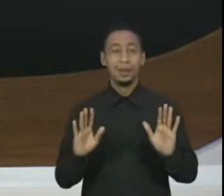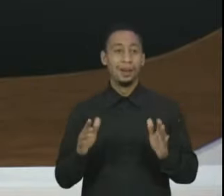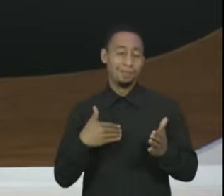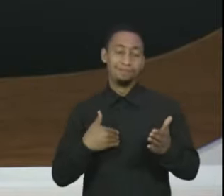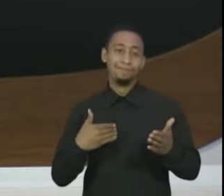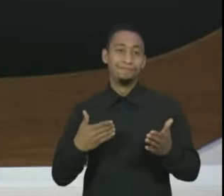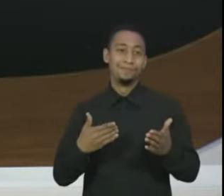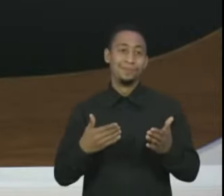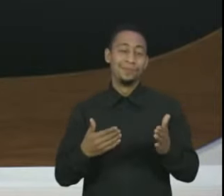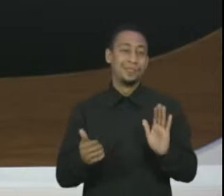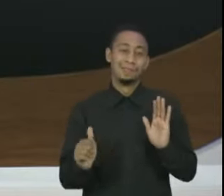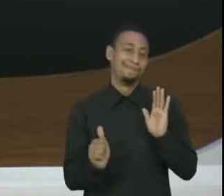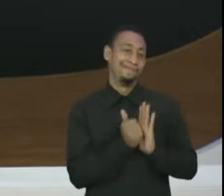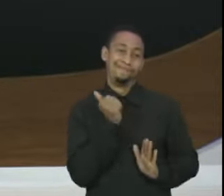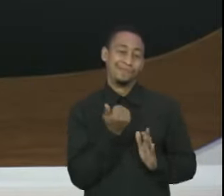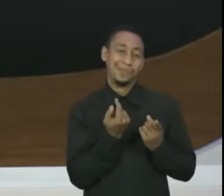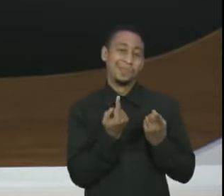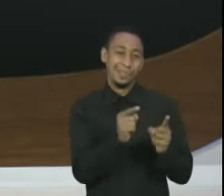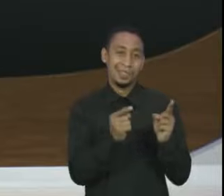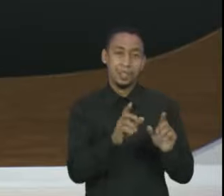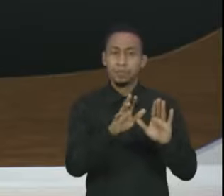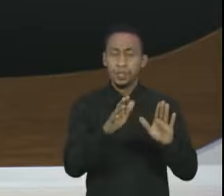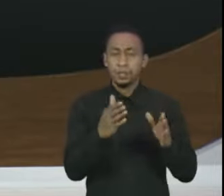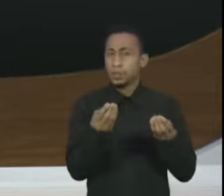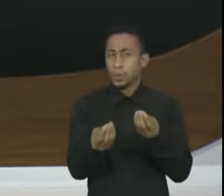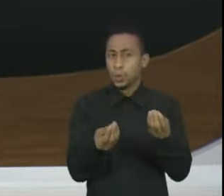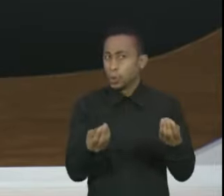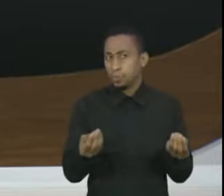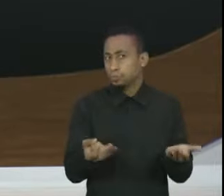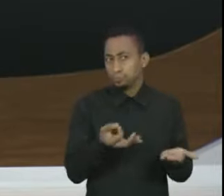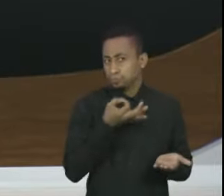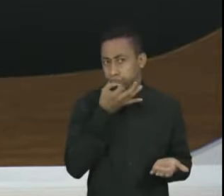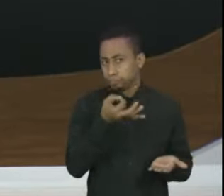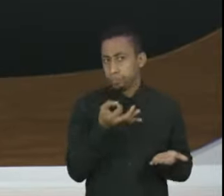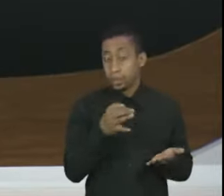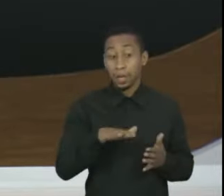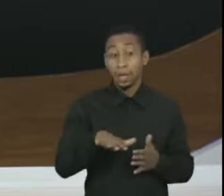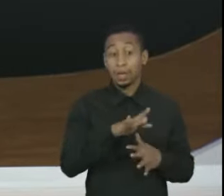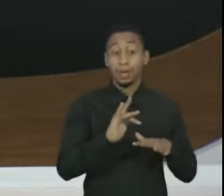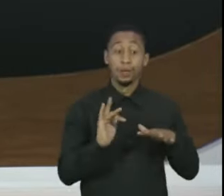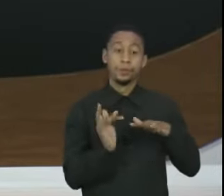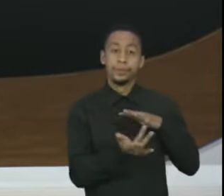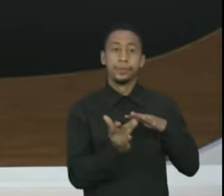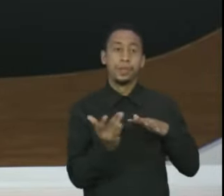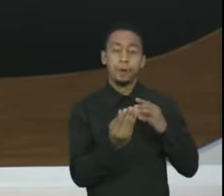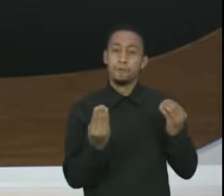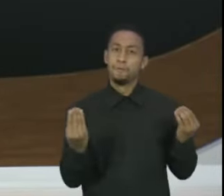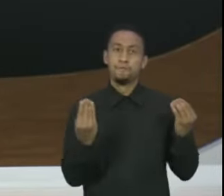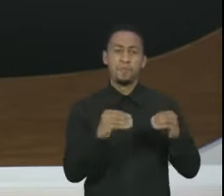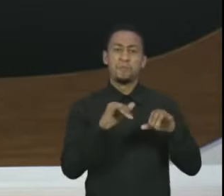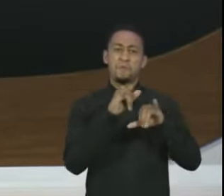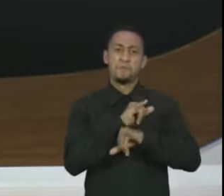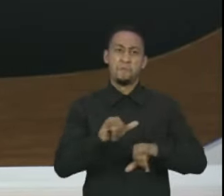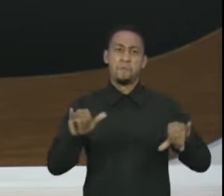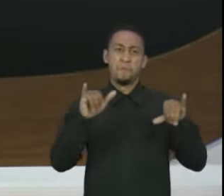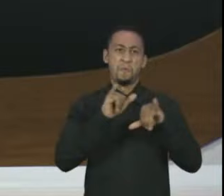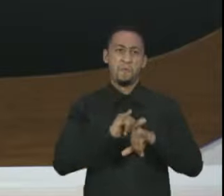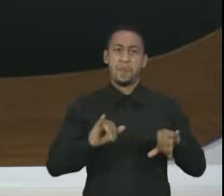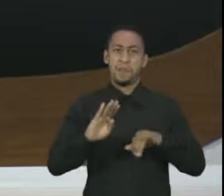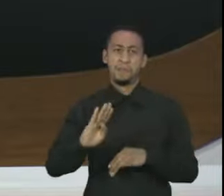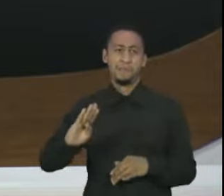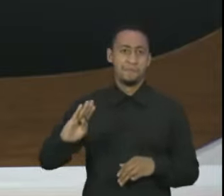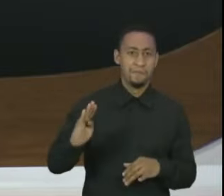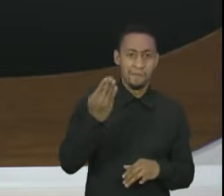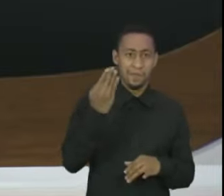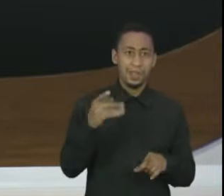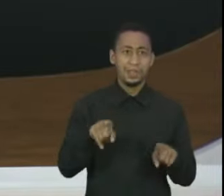recebeu como o senhor vê essa rede uso das redes sociais para propagar esse tipo de desinformação de